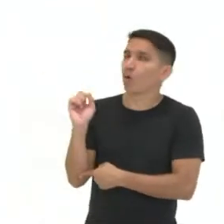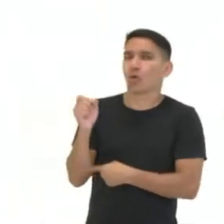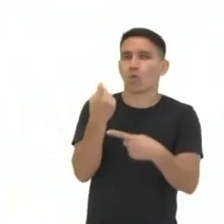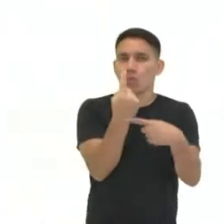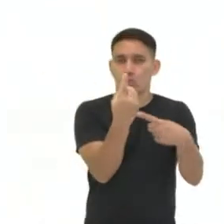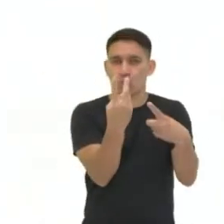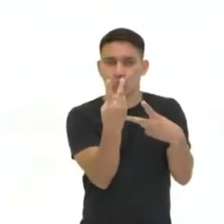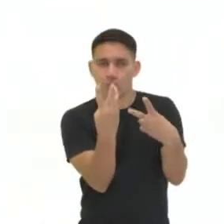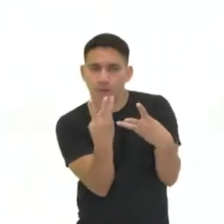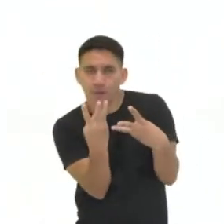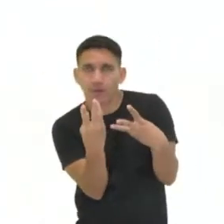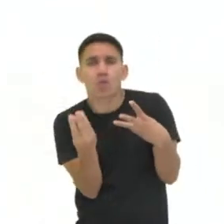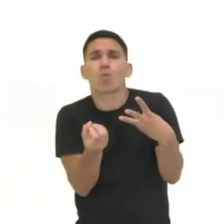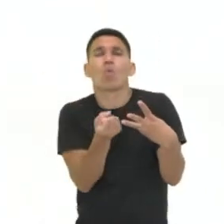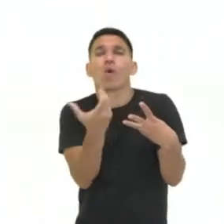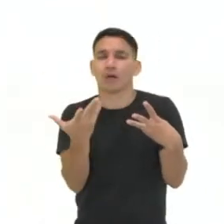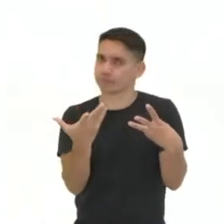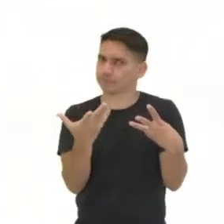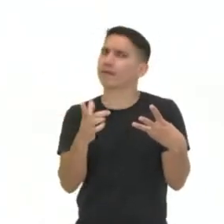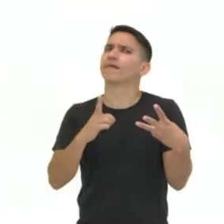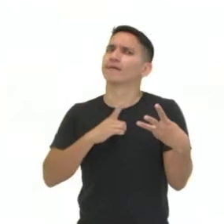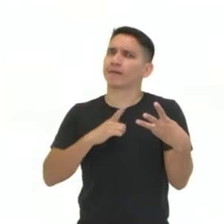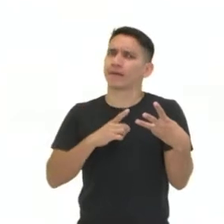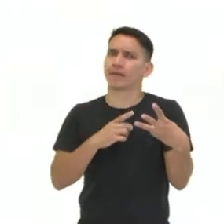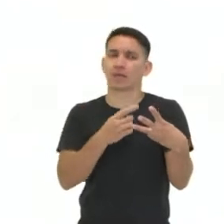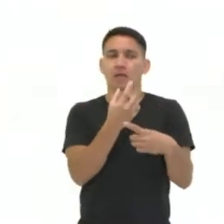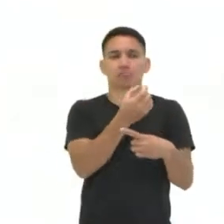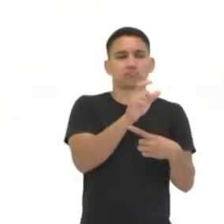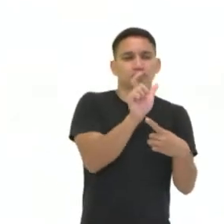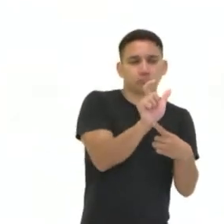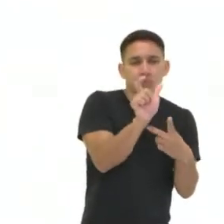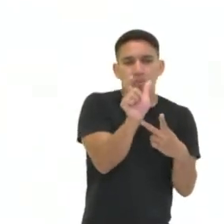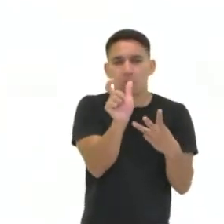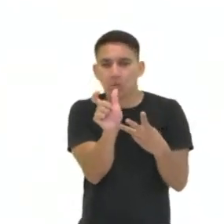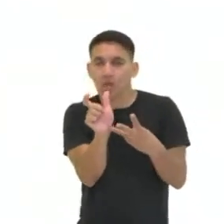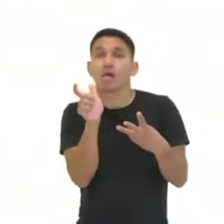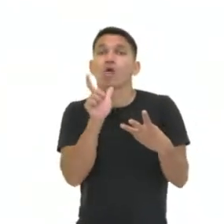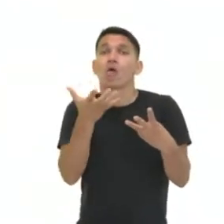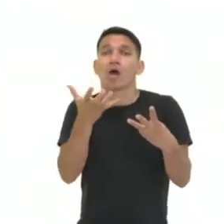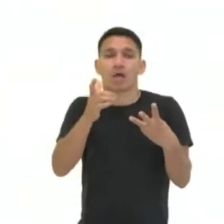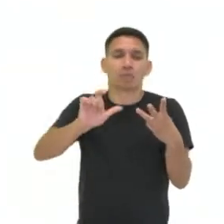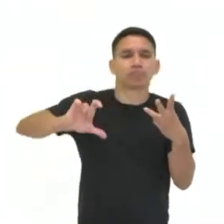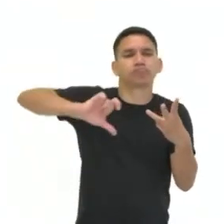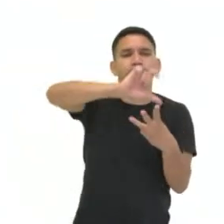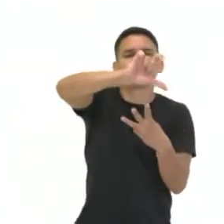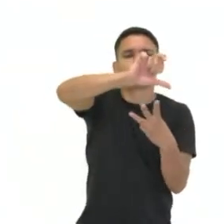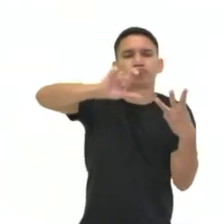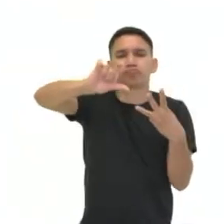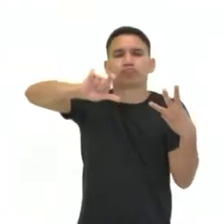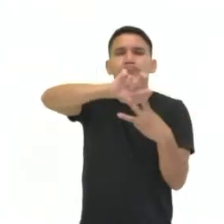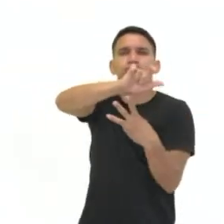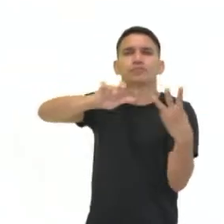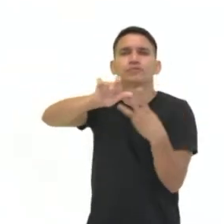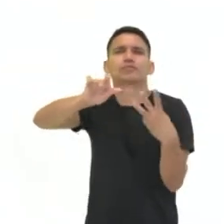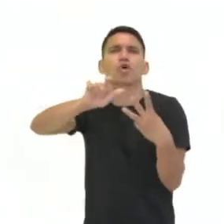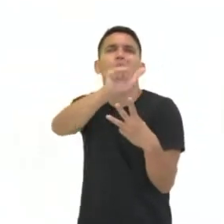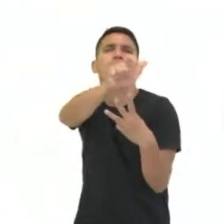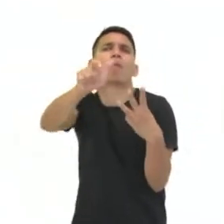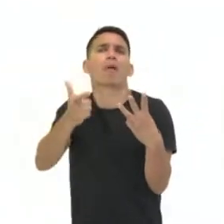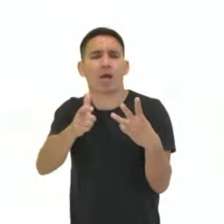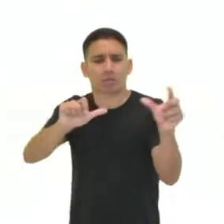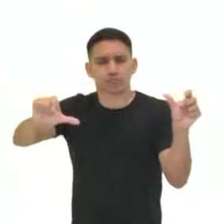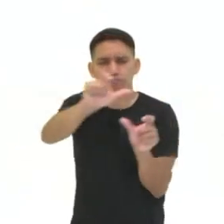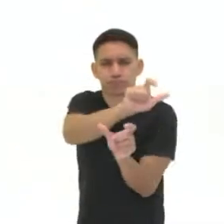1, 2 e 3. Então, eu tenho 3 algarismos, eu quero fazer uma permutação, quero fazer uma troca ali, ó, de lugar entre